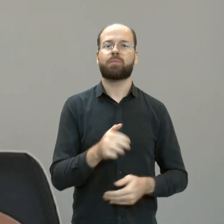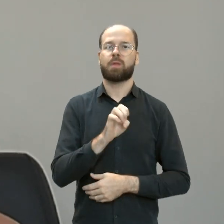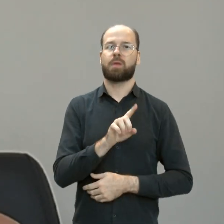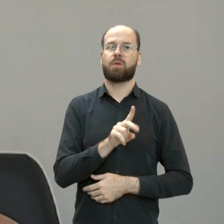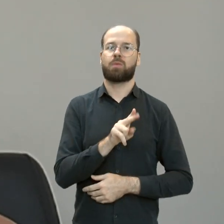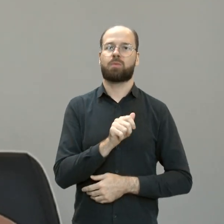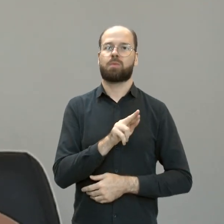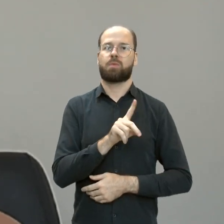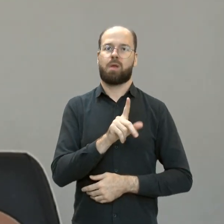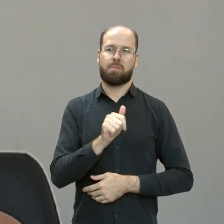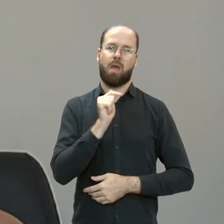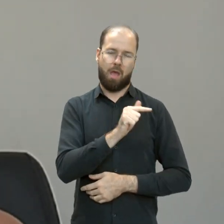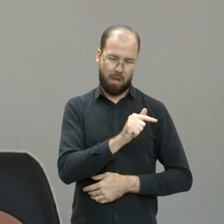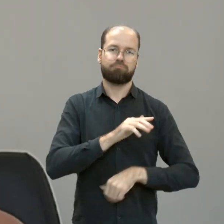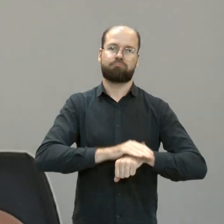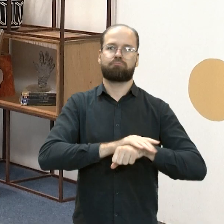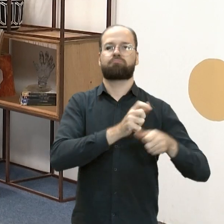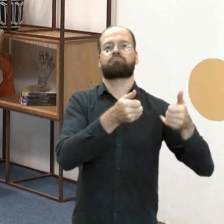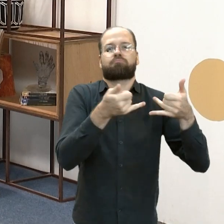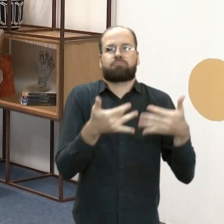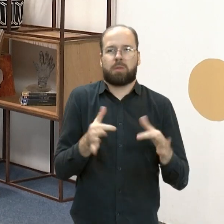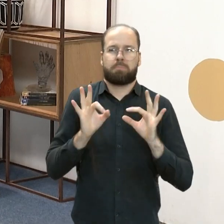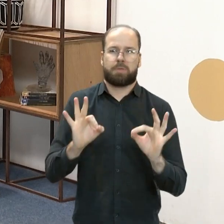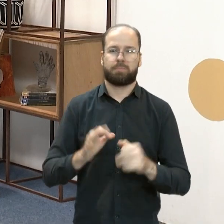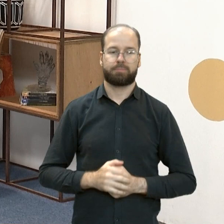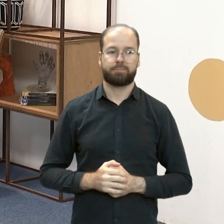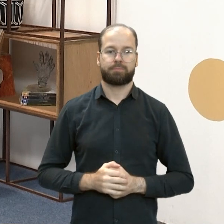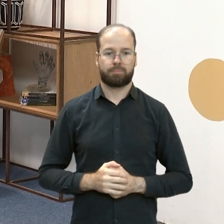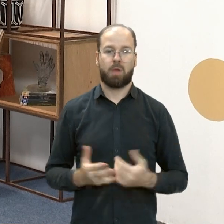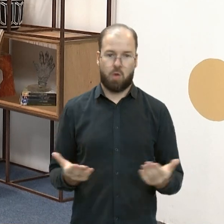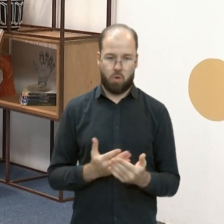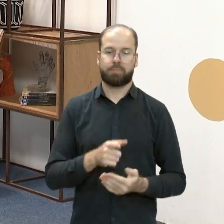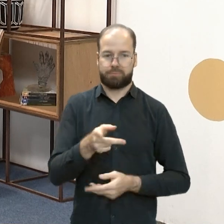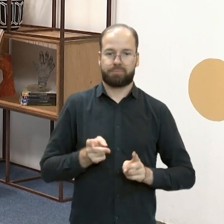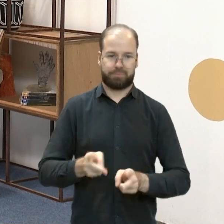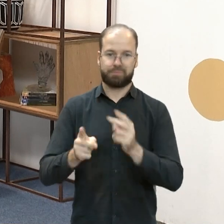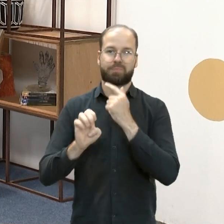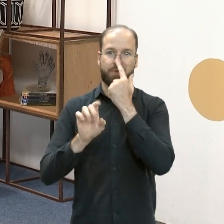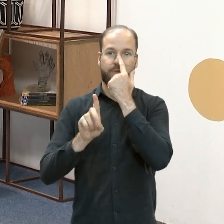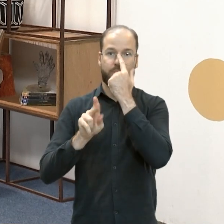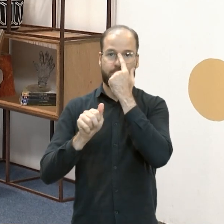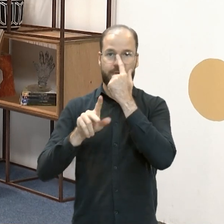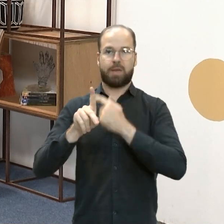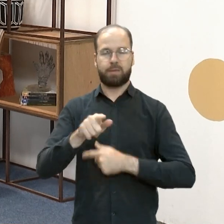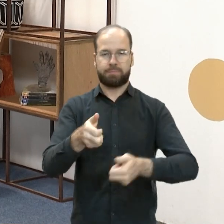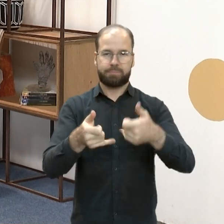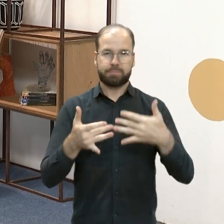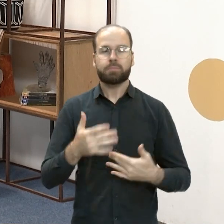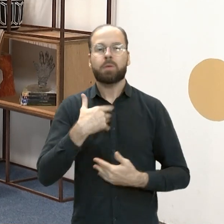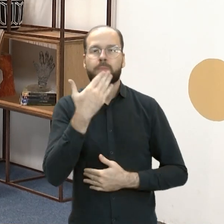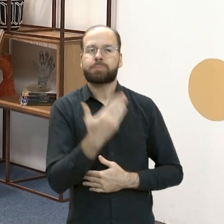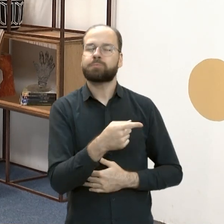garganta falou muito bem, né? Bom, vou passar a palavra novamente para a Eduarda, depois volto com a Hebe. Eduarda, dá para a gente explicar